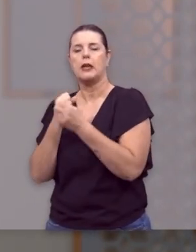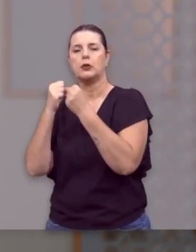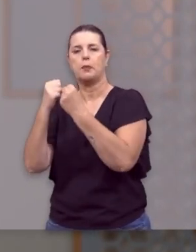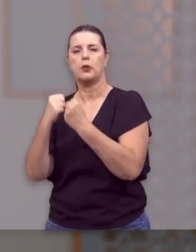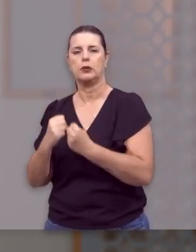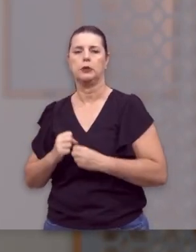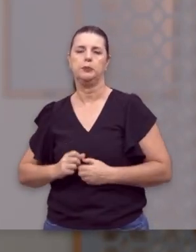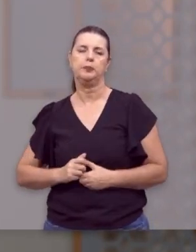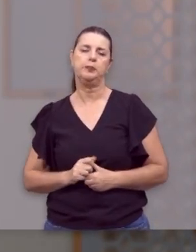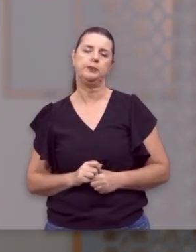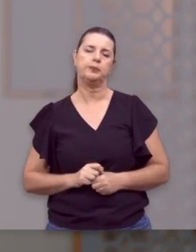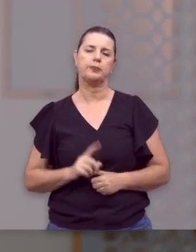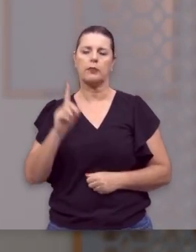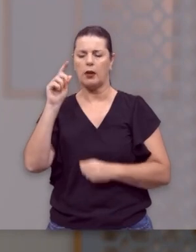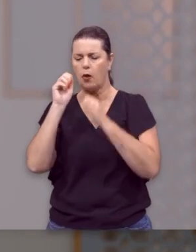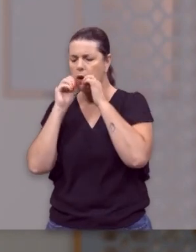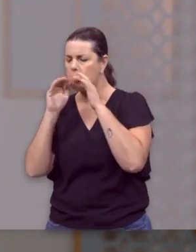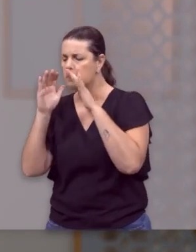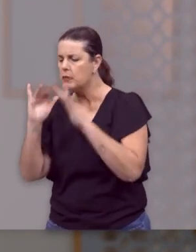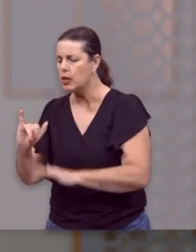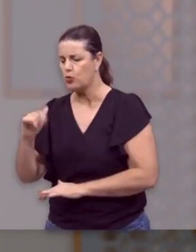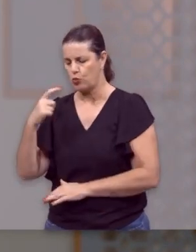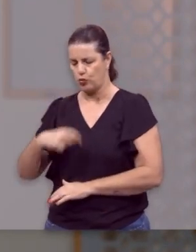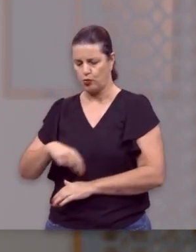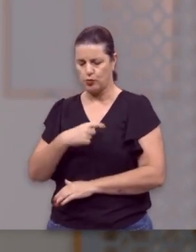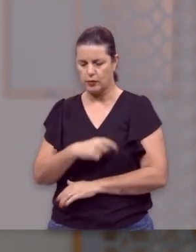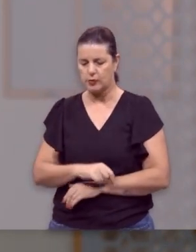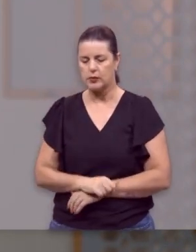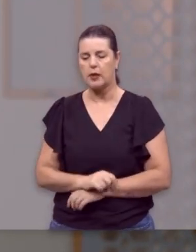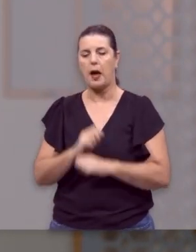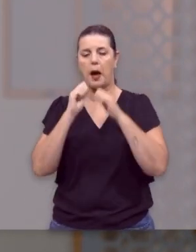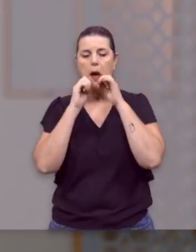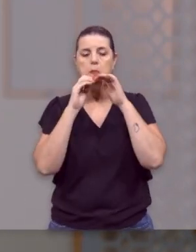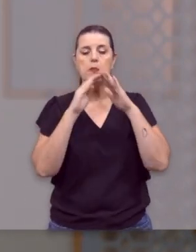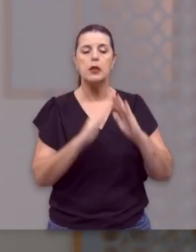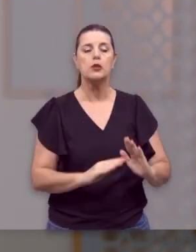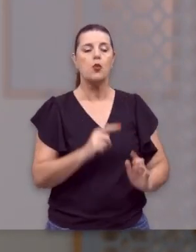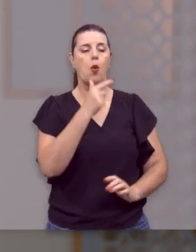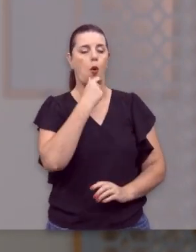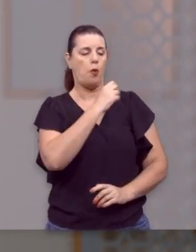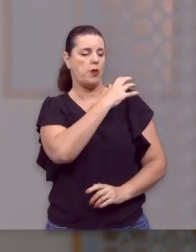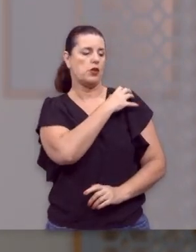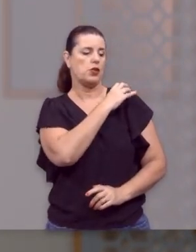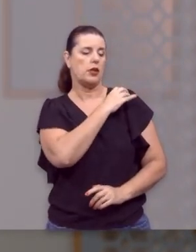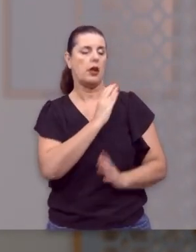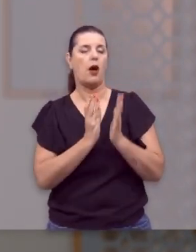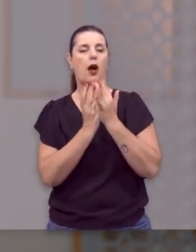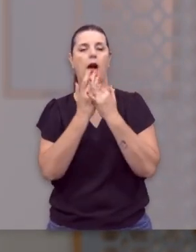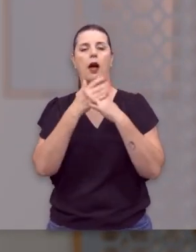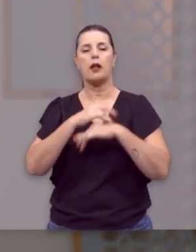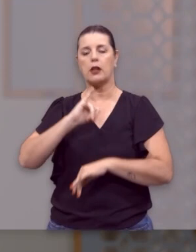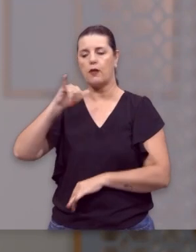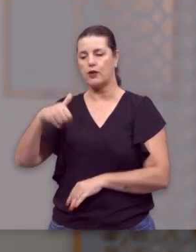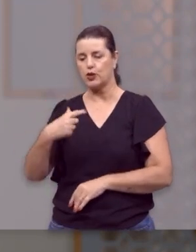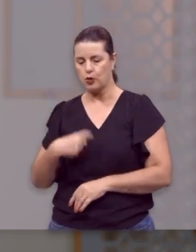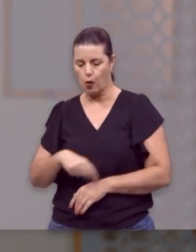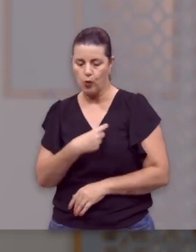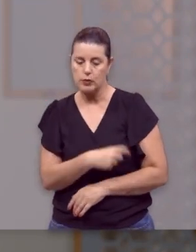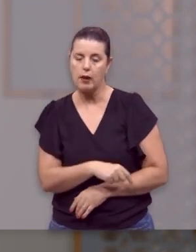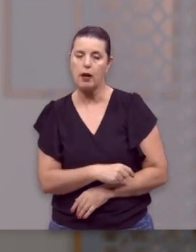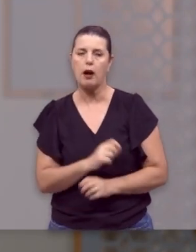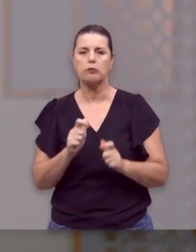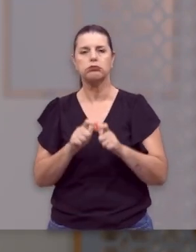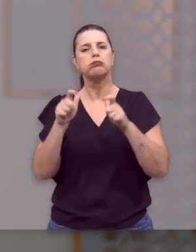poder. Deus abençoou José, Deus abençoou a casa de Potifar através de José, tudo fazia prosperar nas mãos